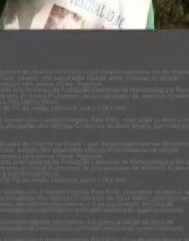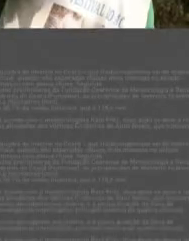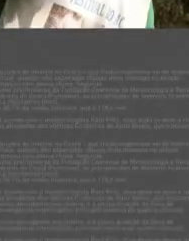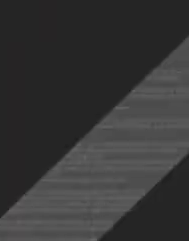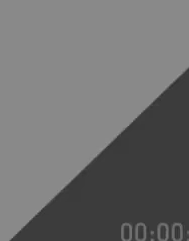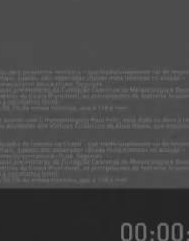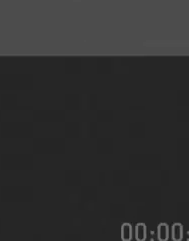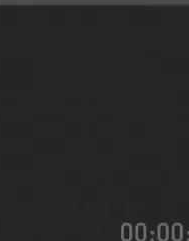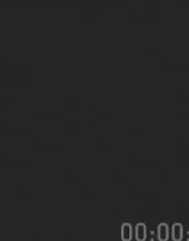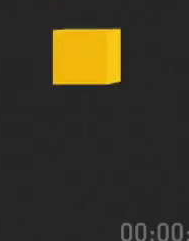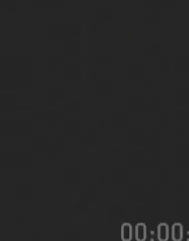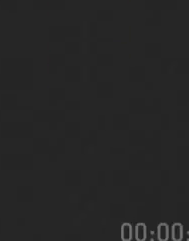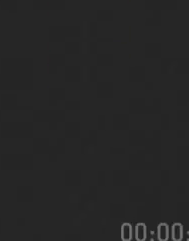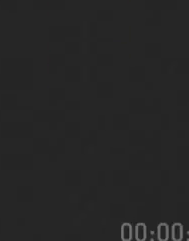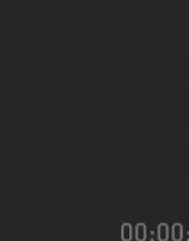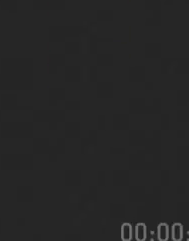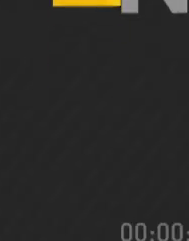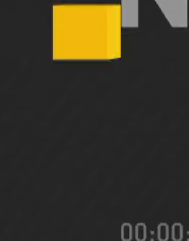ae